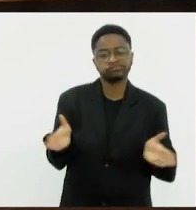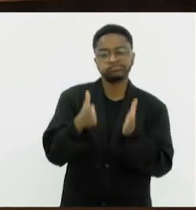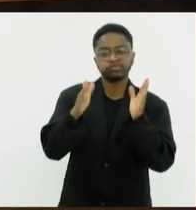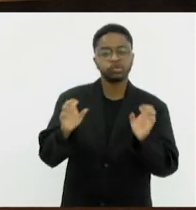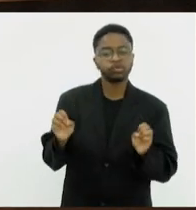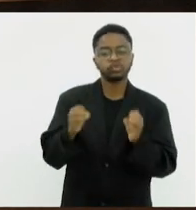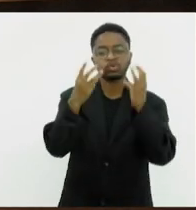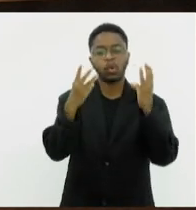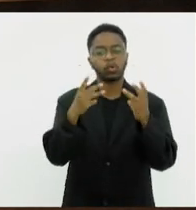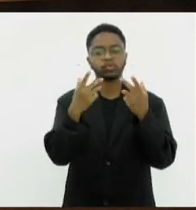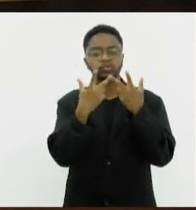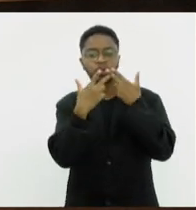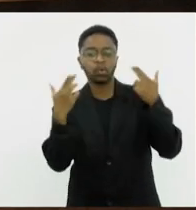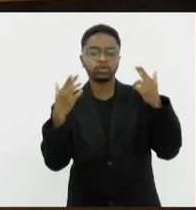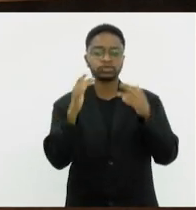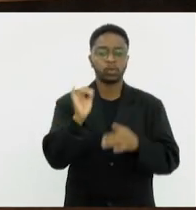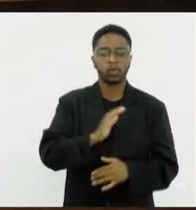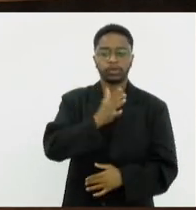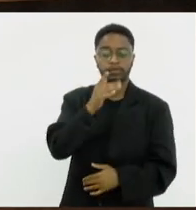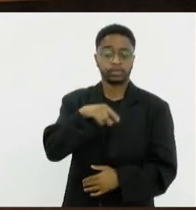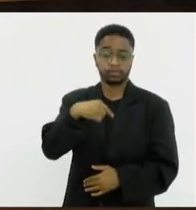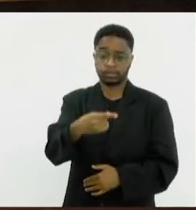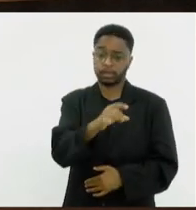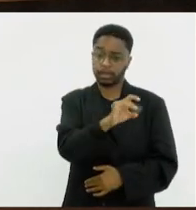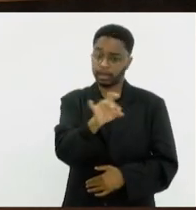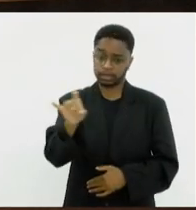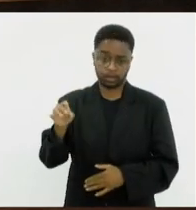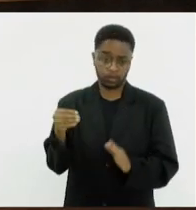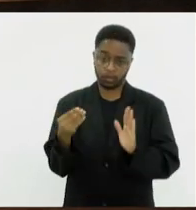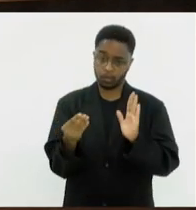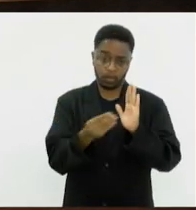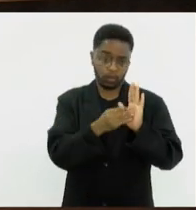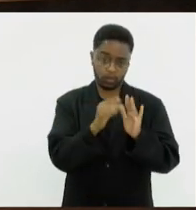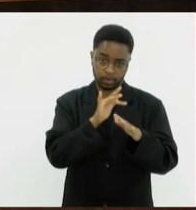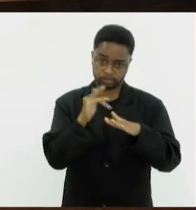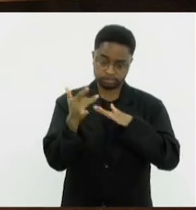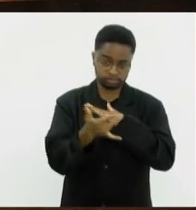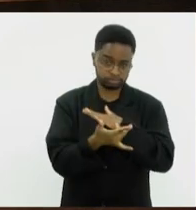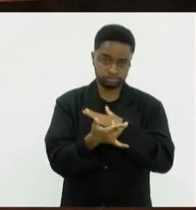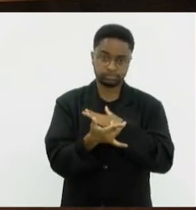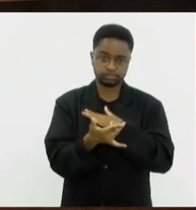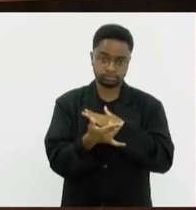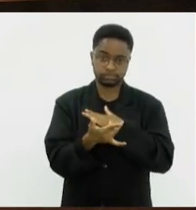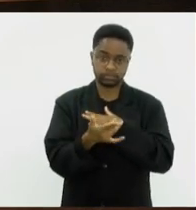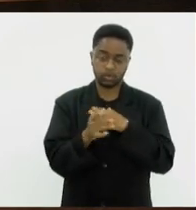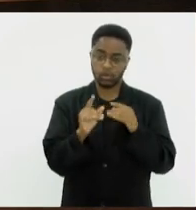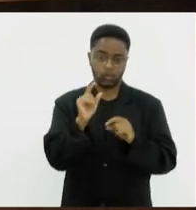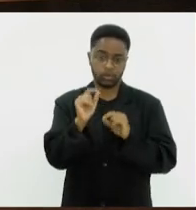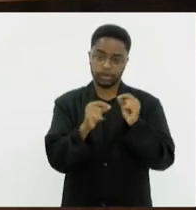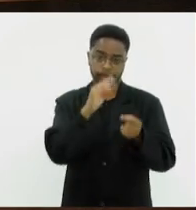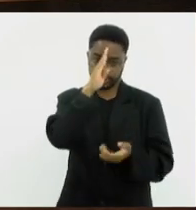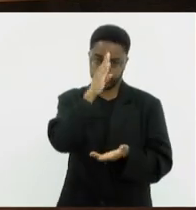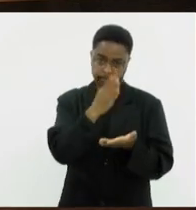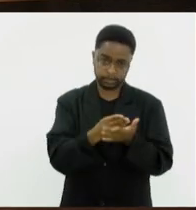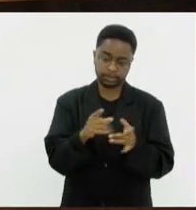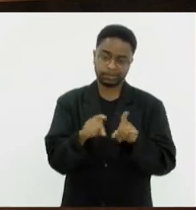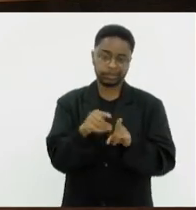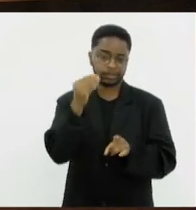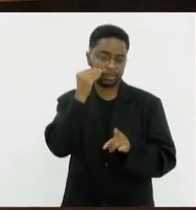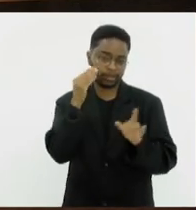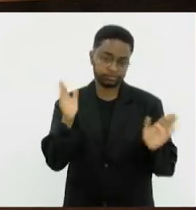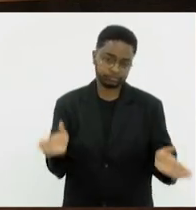horrores. Depois cada um desses deputados vai botar na sua rede social a sua versão, vai tentar lá se